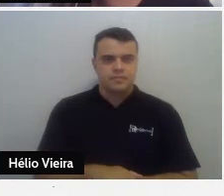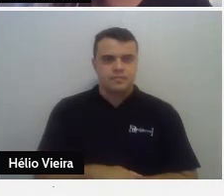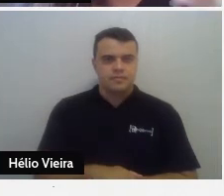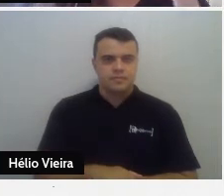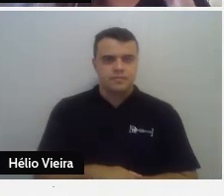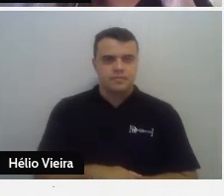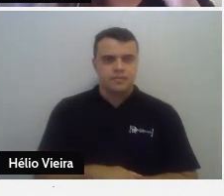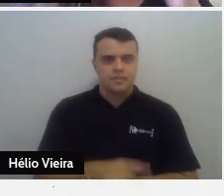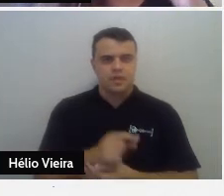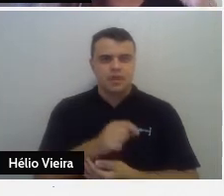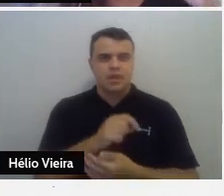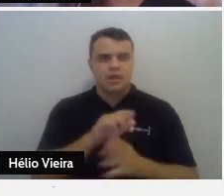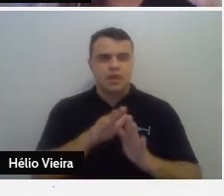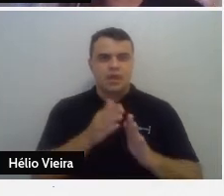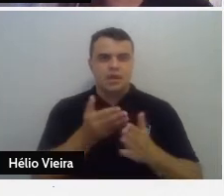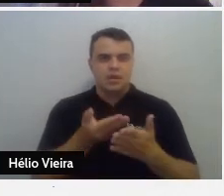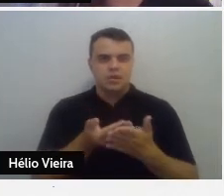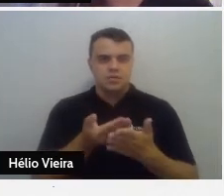nas aulas